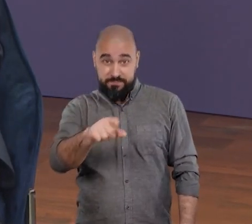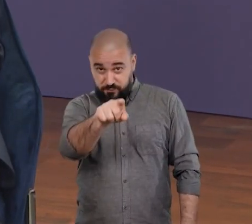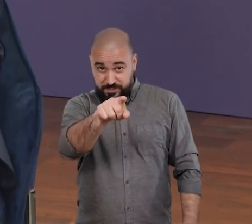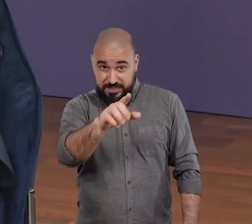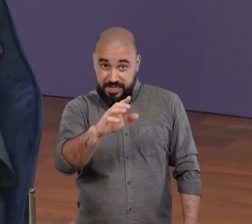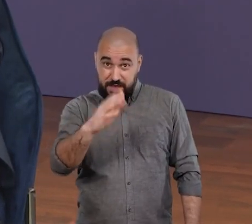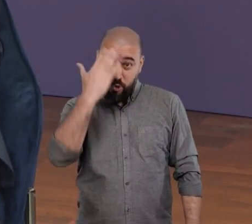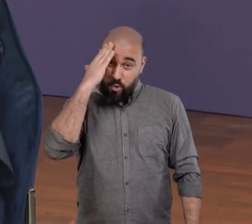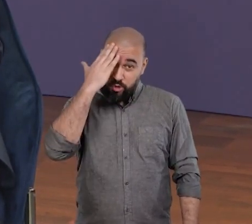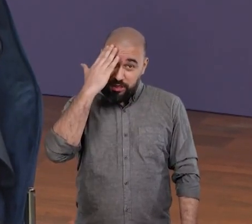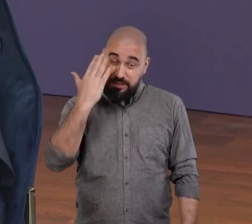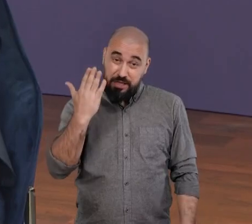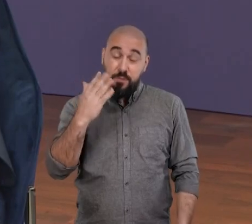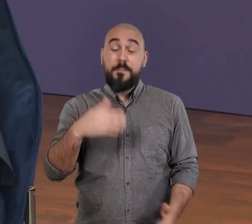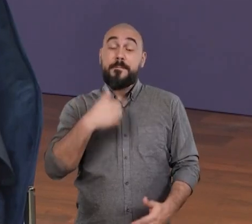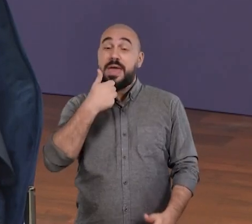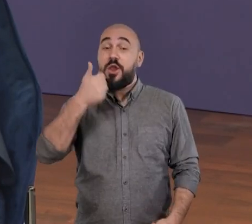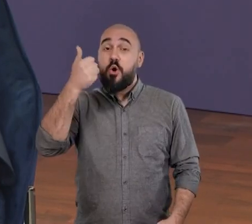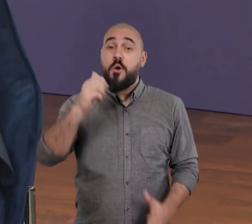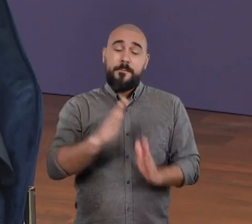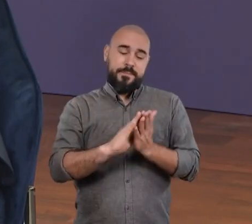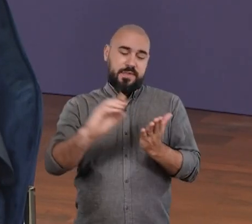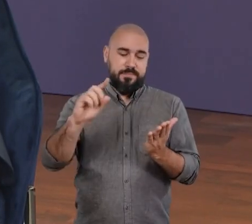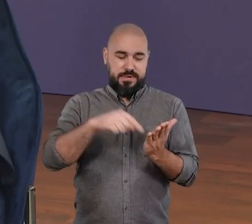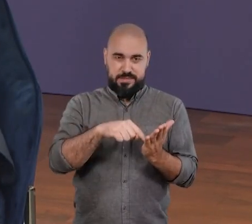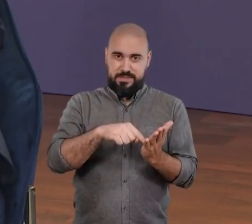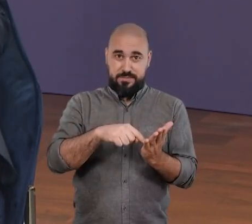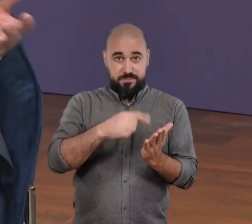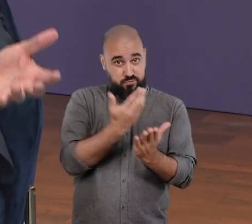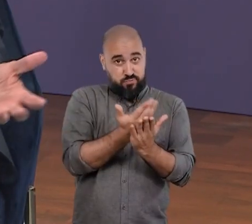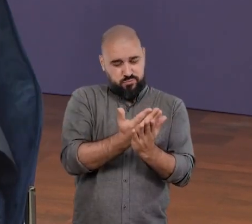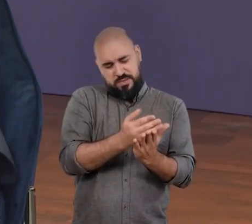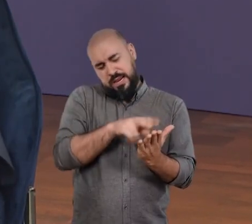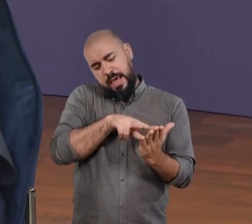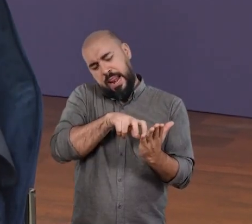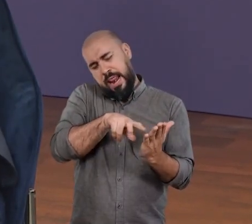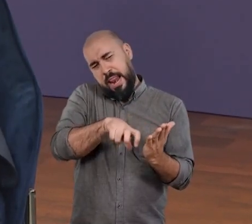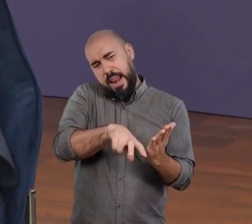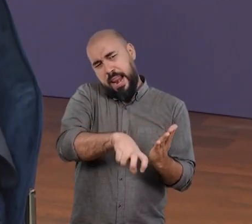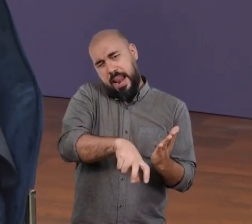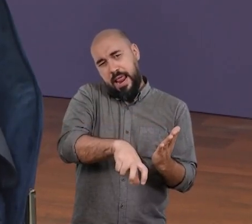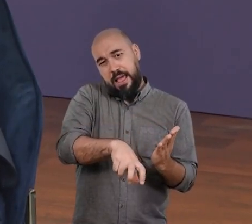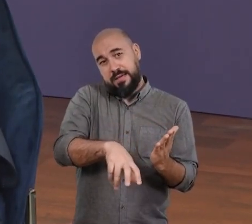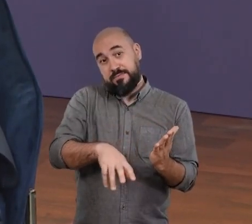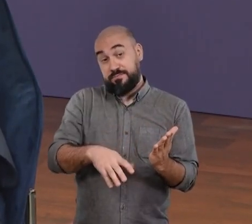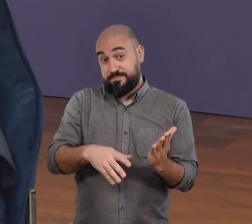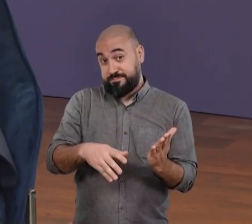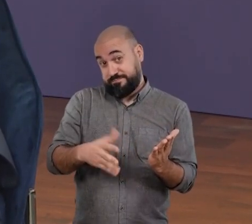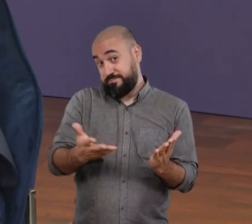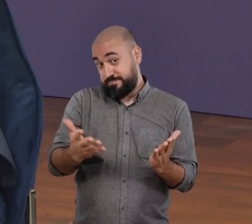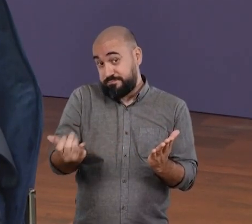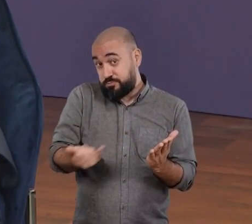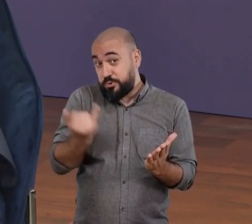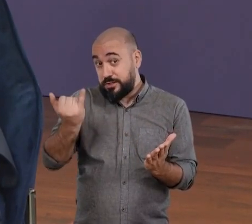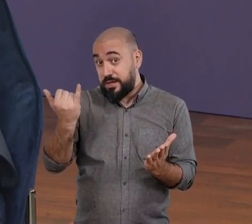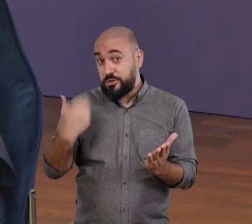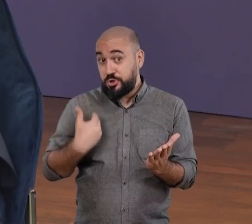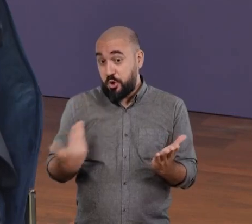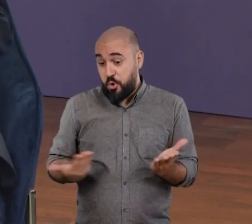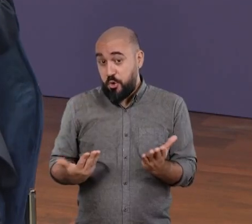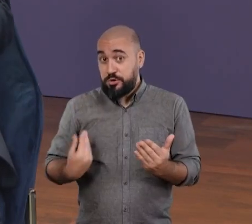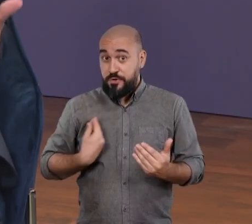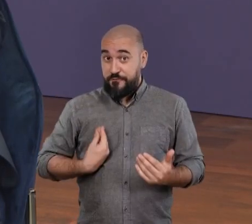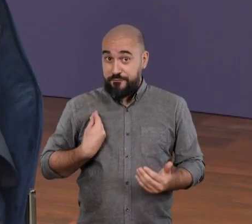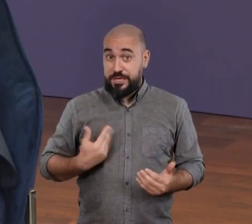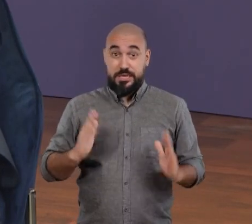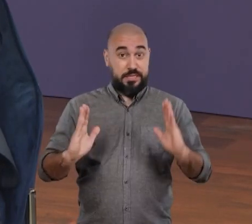sua compreensão na palavra de Deus. E isso é algo fundamental para os dias dos quais eu e você estamos vivendo. E por isso,